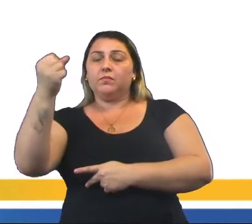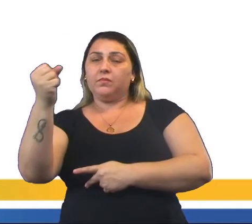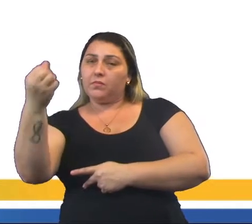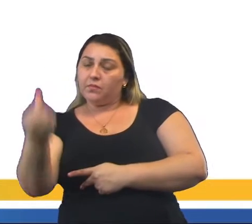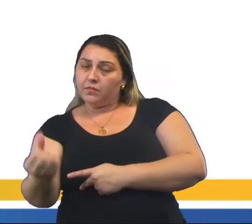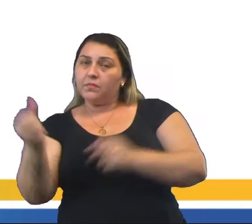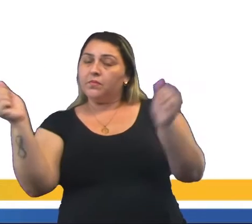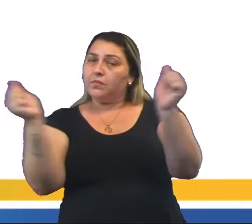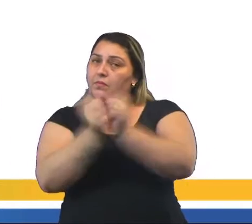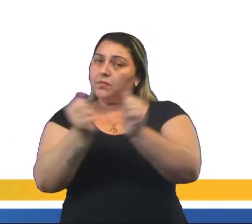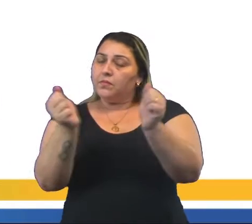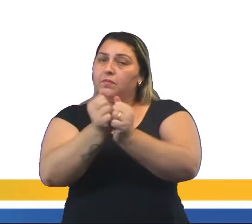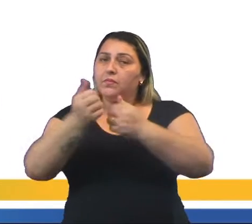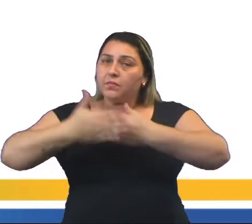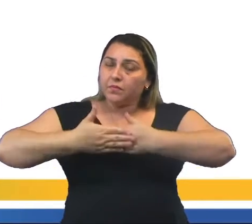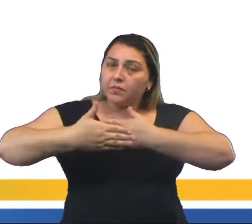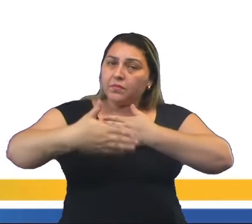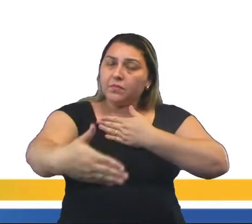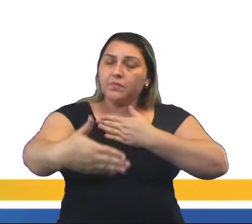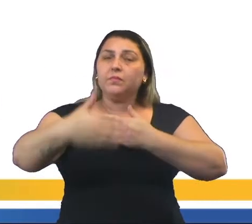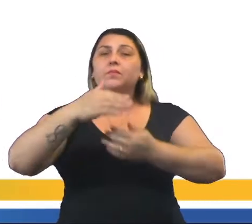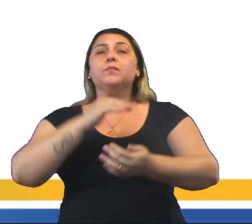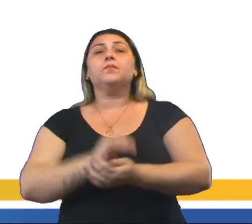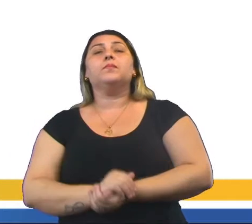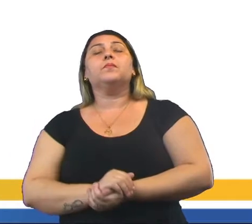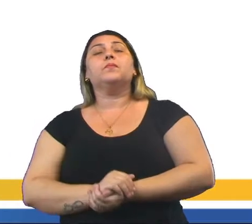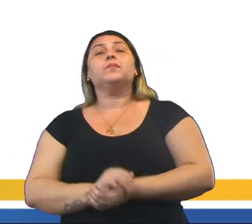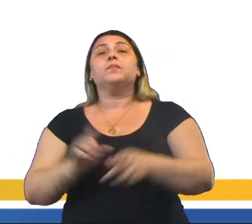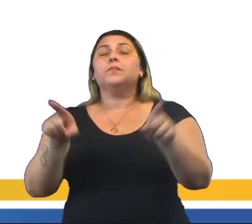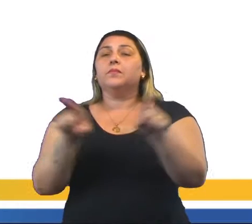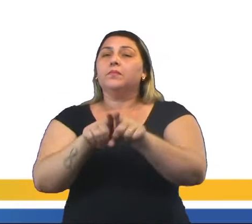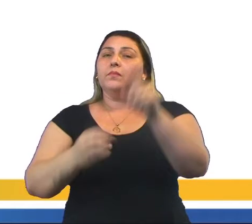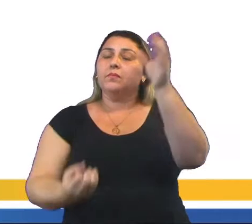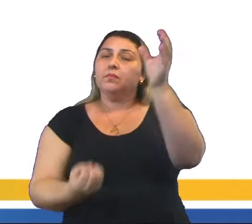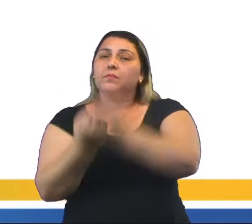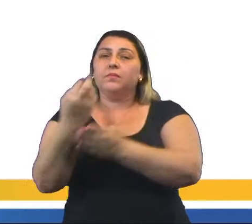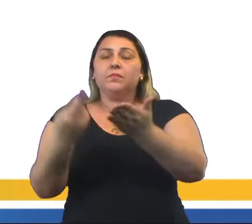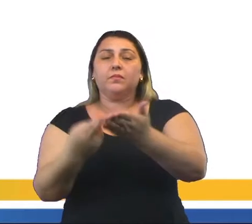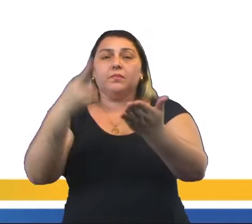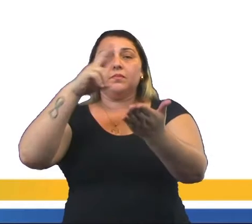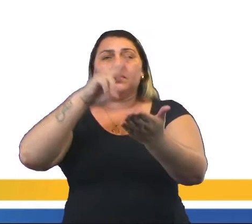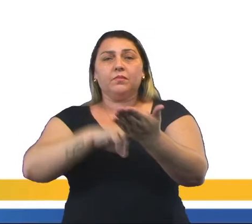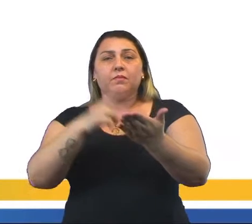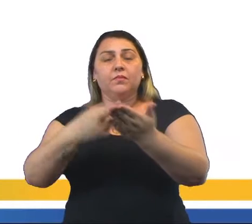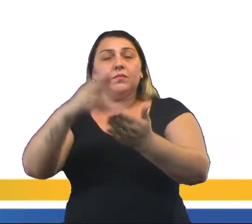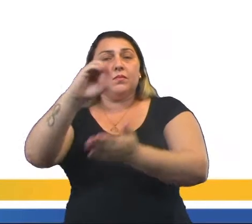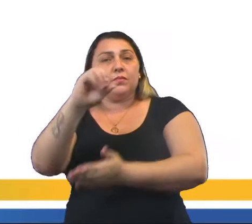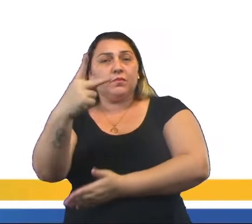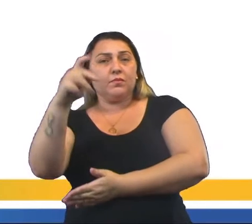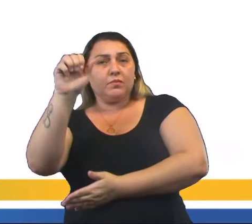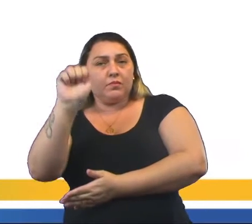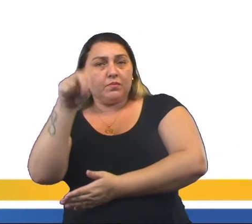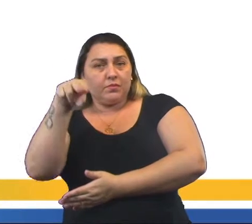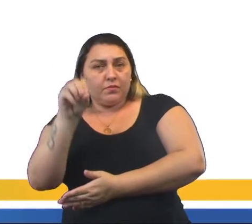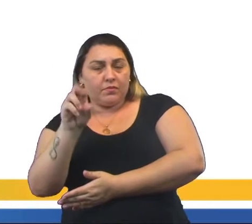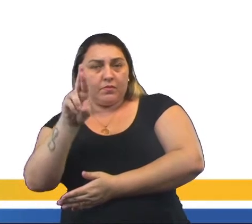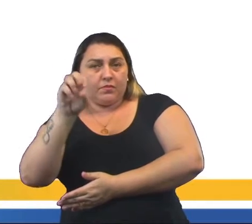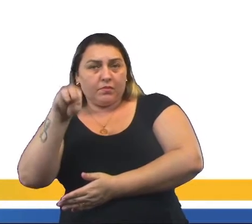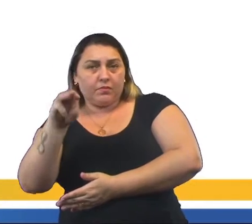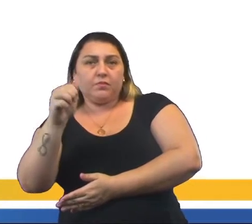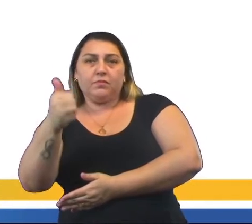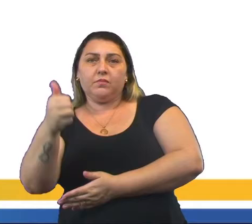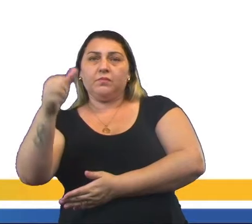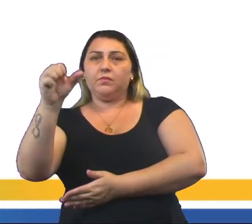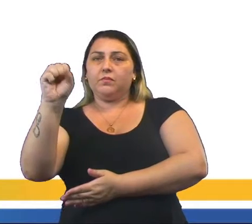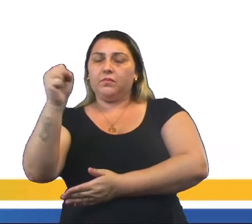esse marco inicial, A Voz do Profeta, também foi lançada a revista O Panorama, em 1837, que